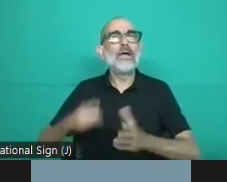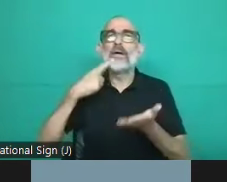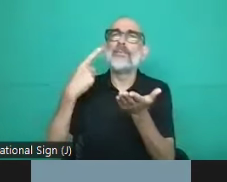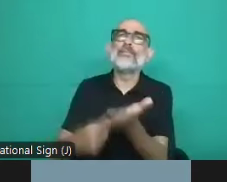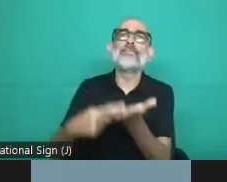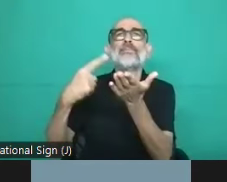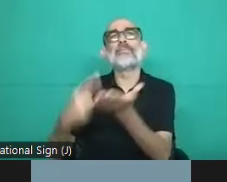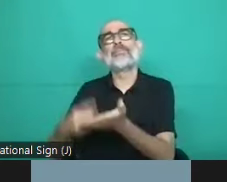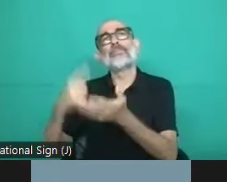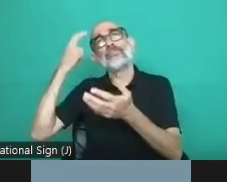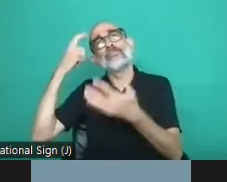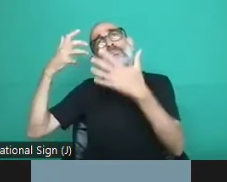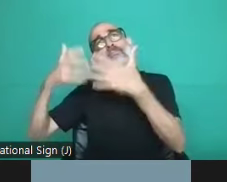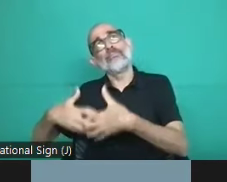clínico,